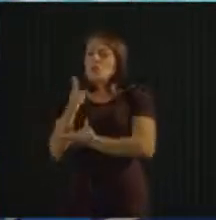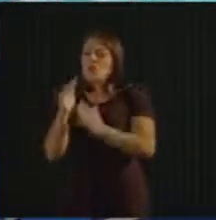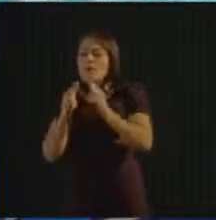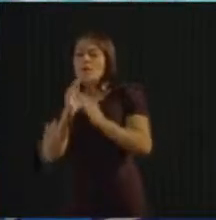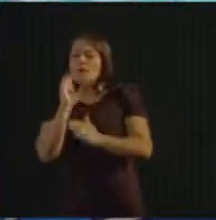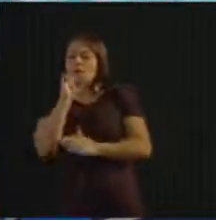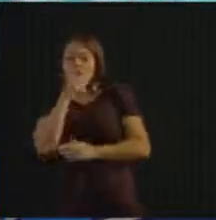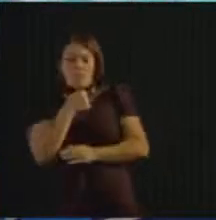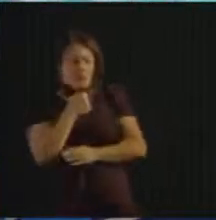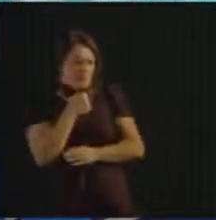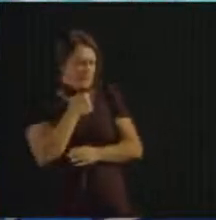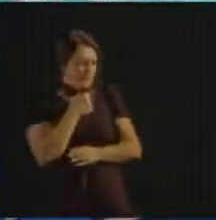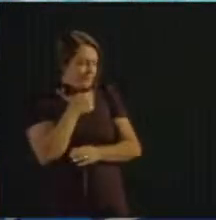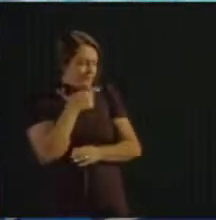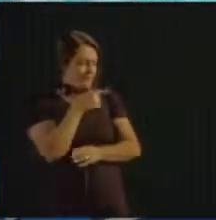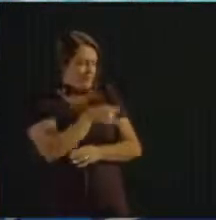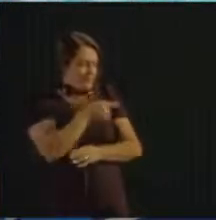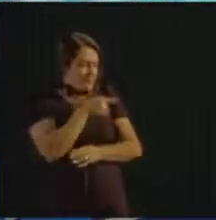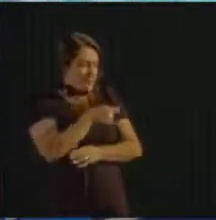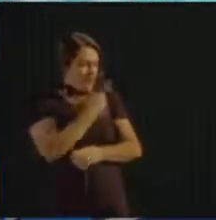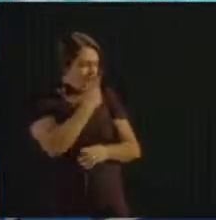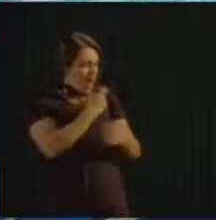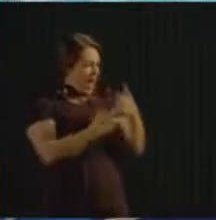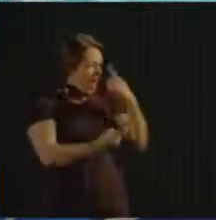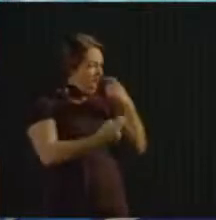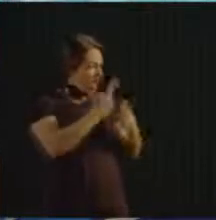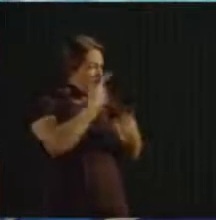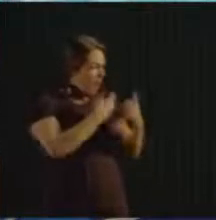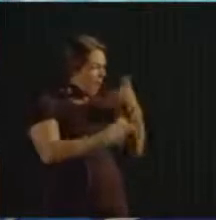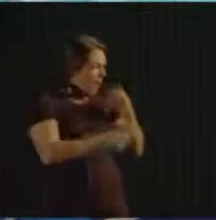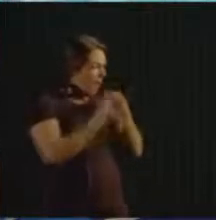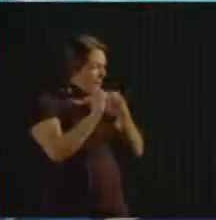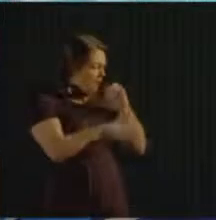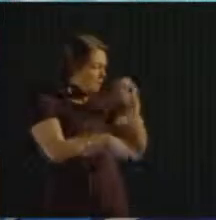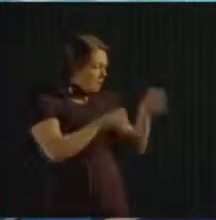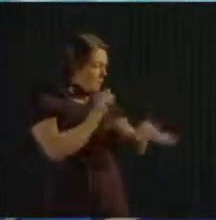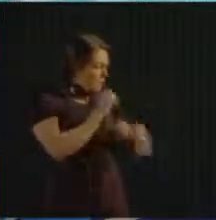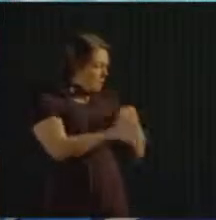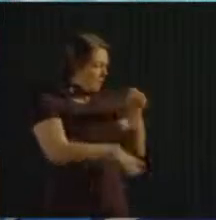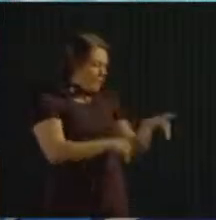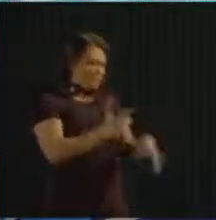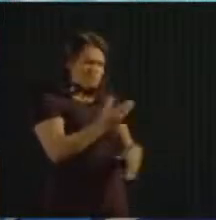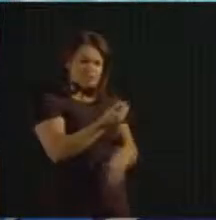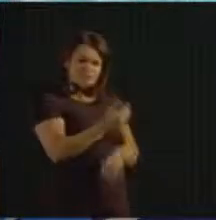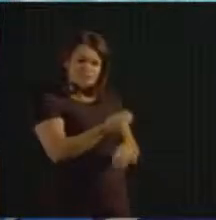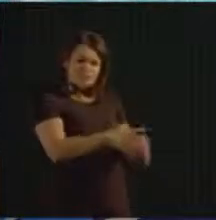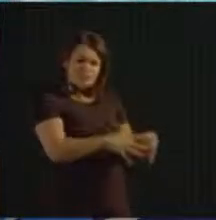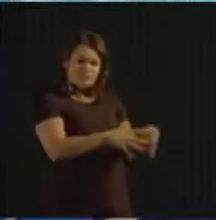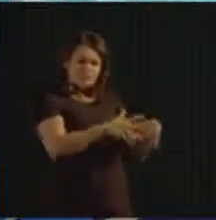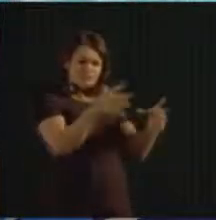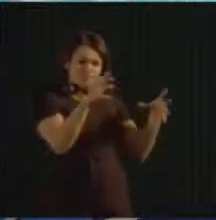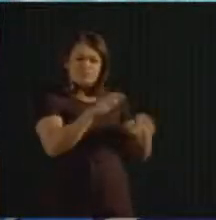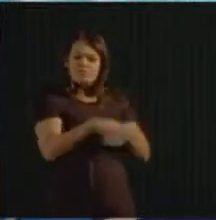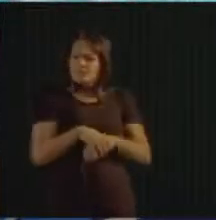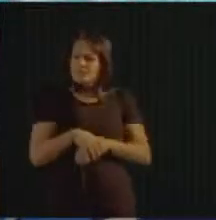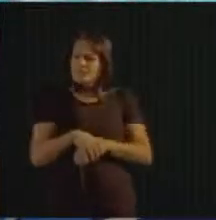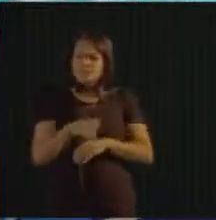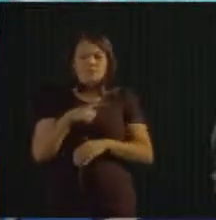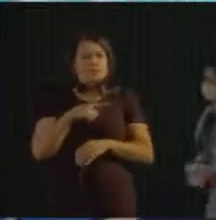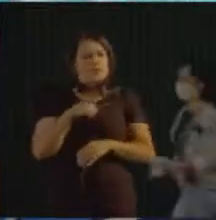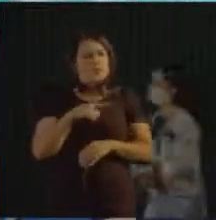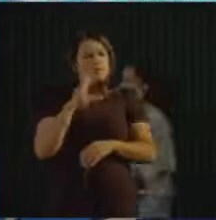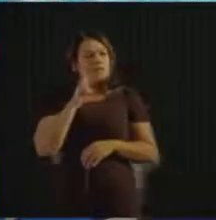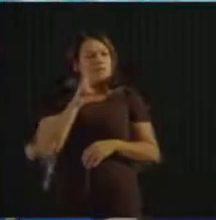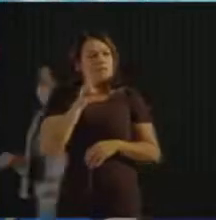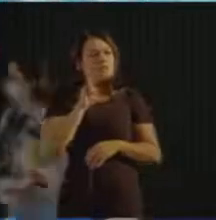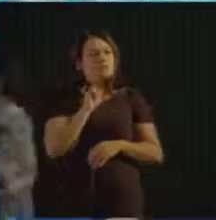comprar na padaria, e ela perguntou, é, realmente você tem razão, olha a quantidade de lixo que só nós dois produzimos, e apenas uma refeição. E